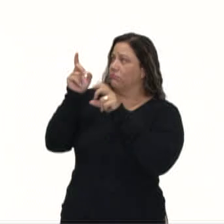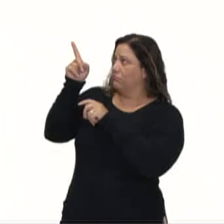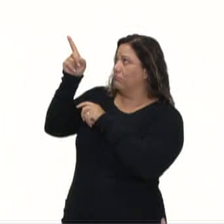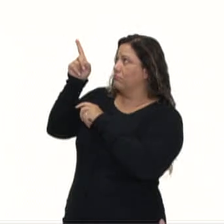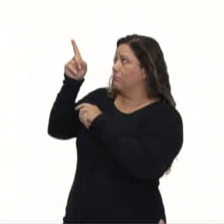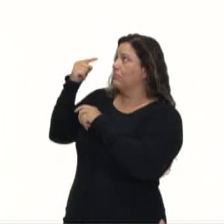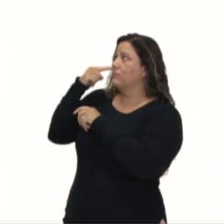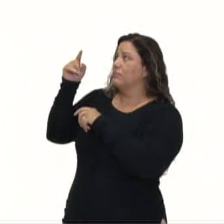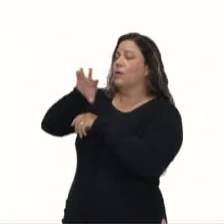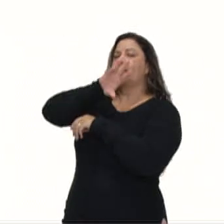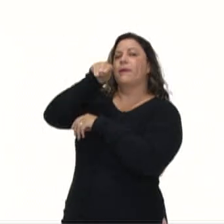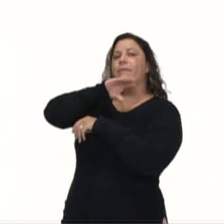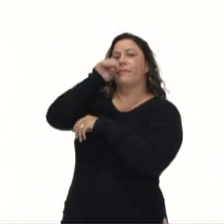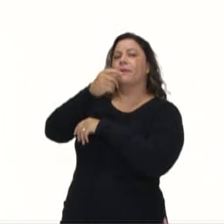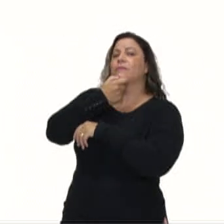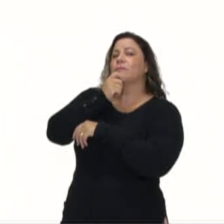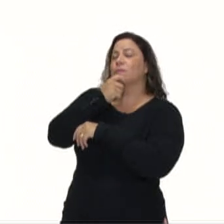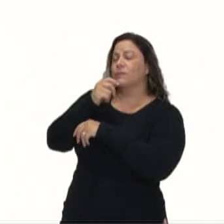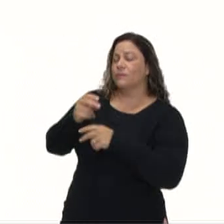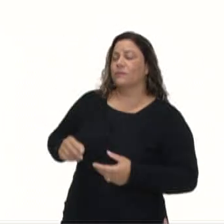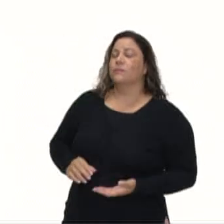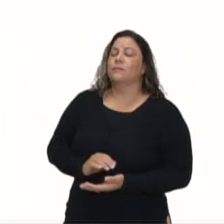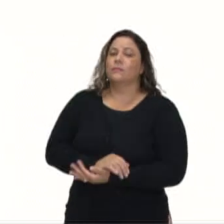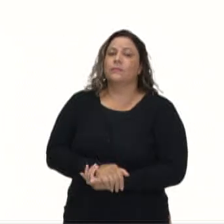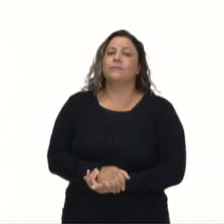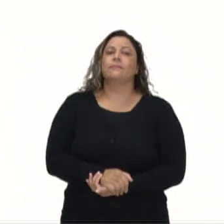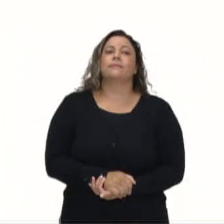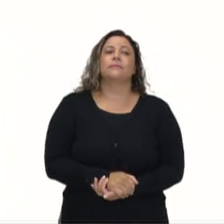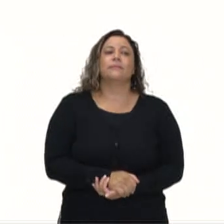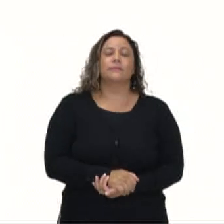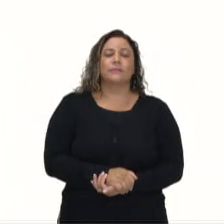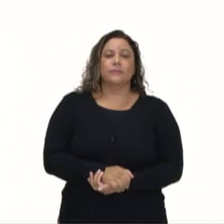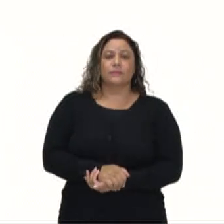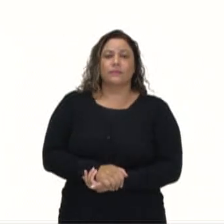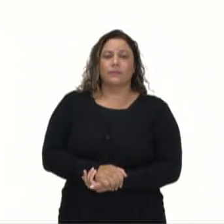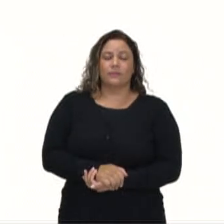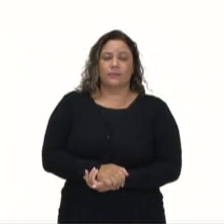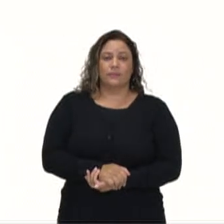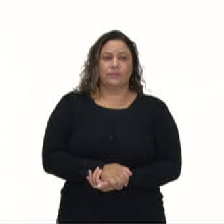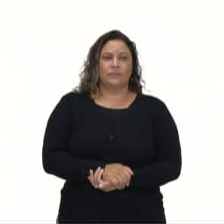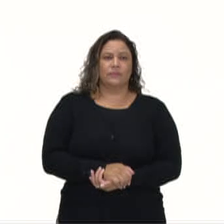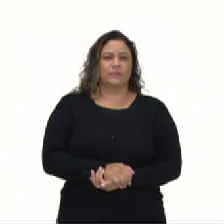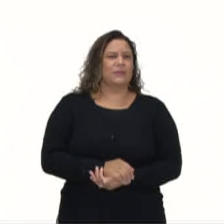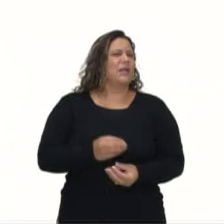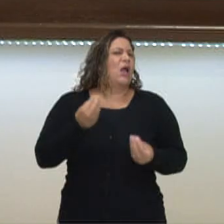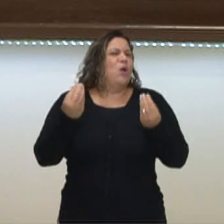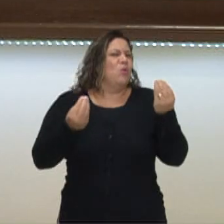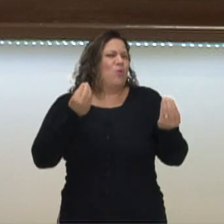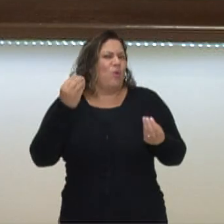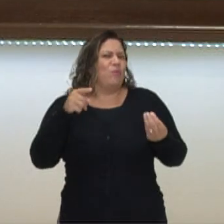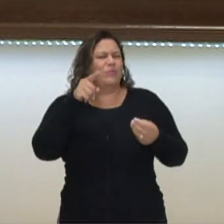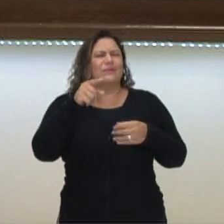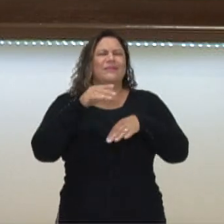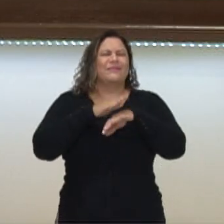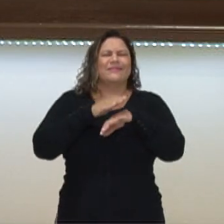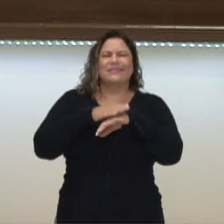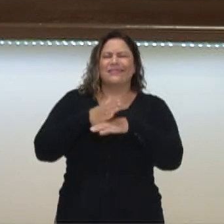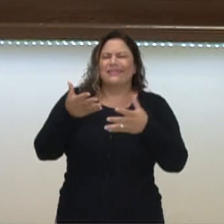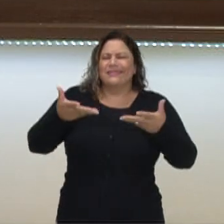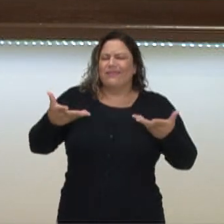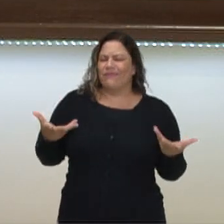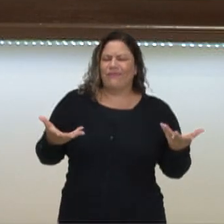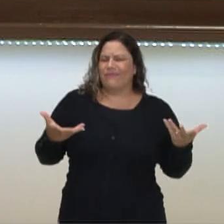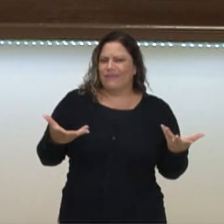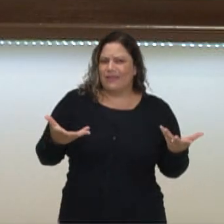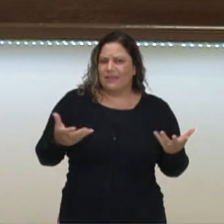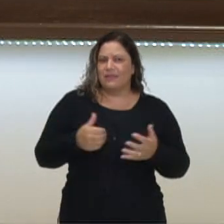juices flowing to keep creating work over the years? Como que você faz, né? O entrevistador pergunta,